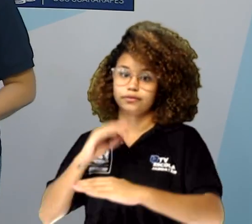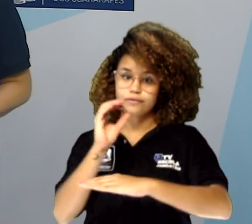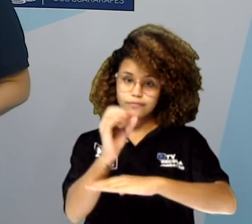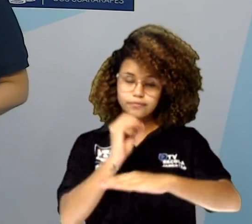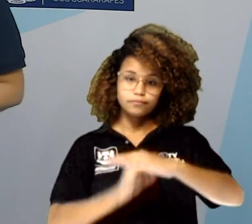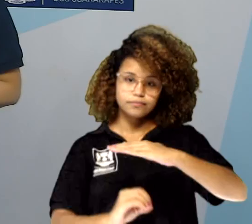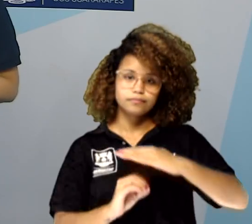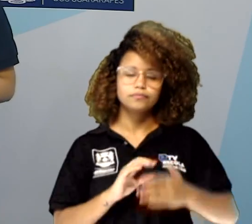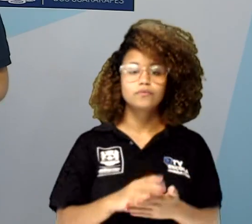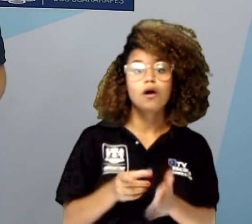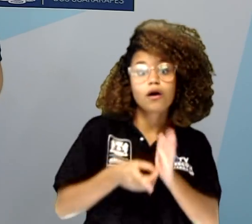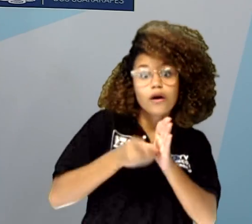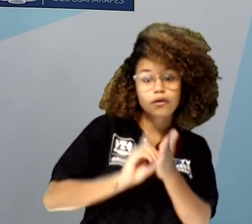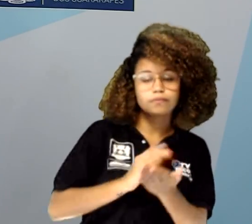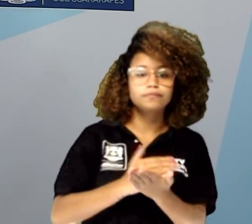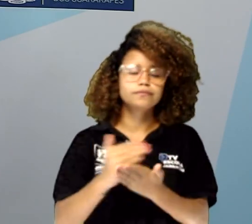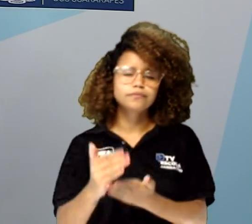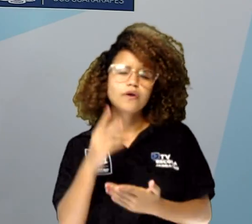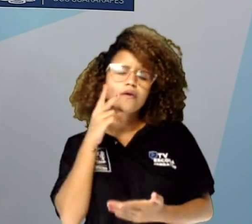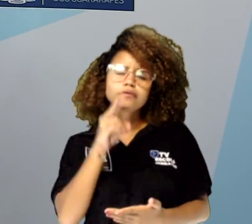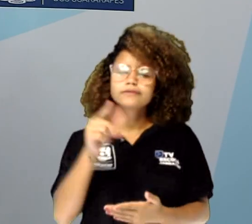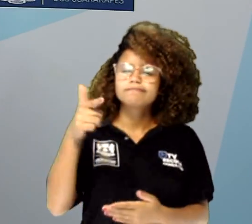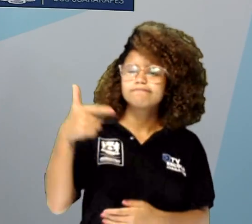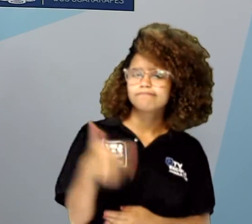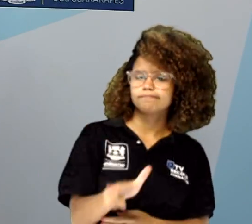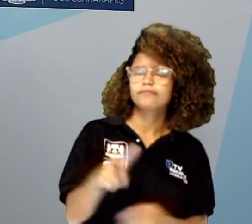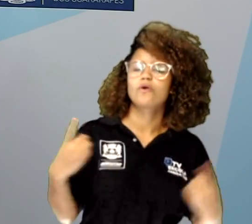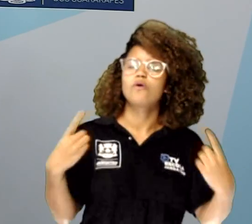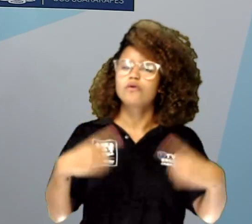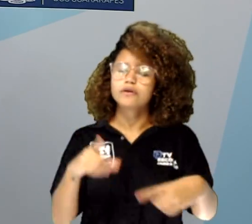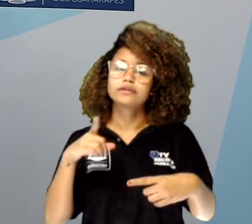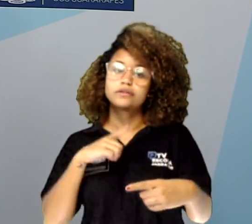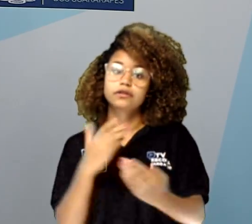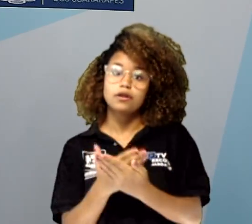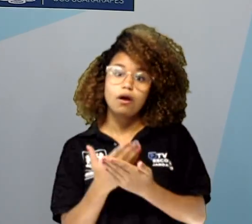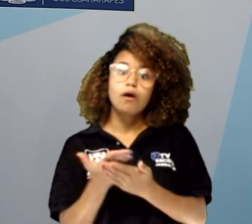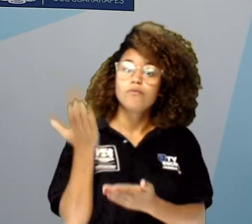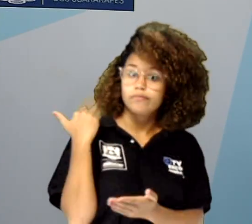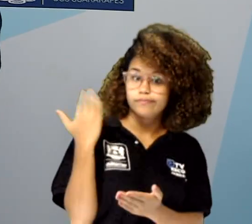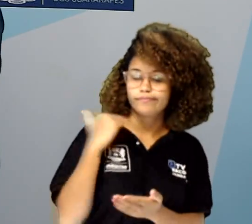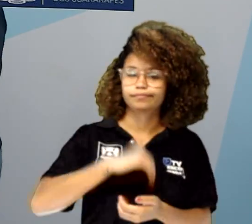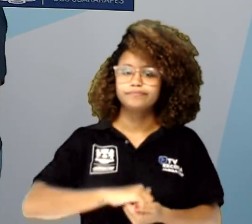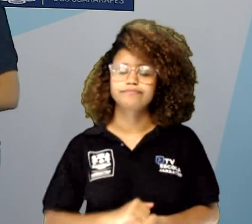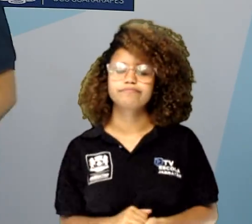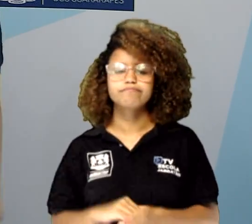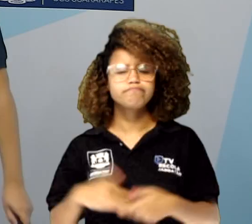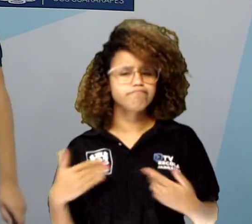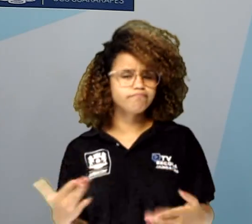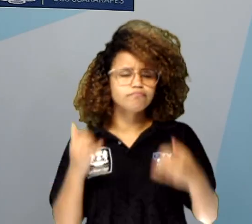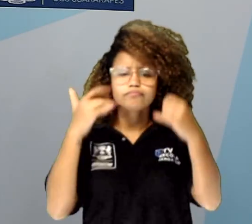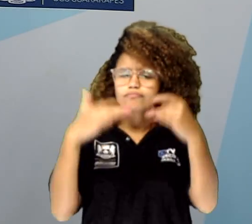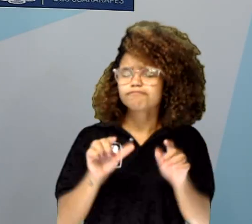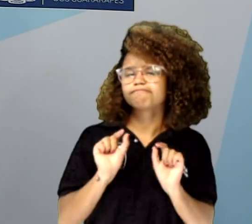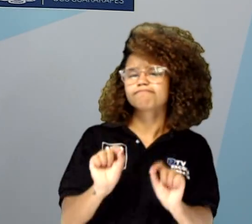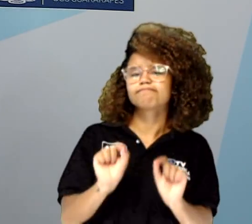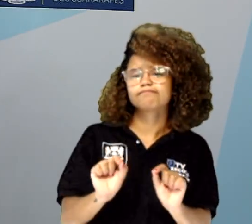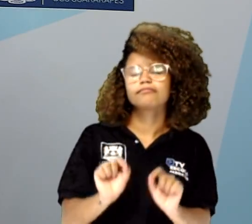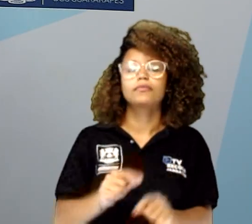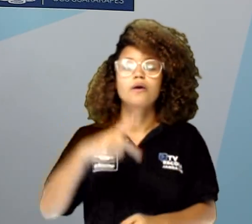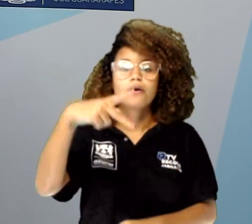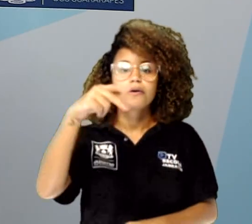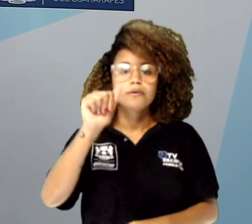nossa aula, a gente vai rever o desafio deixado na última aula, tá bom? E o desafio dizia assim, ó.